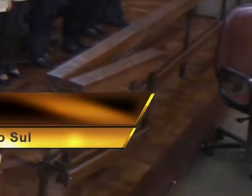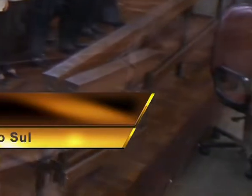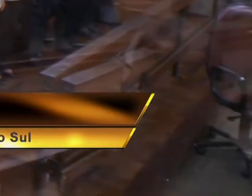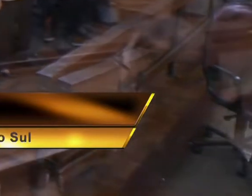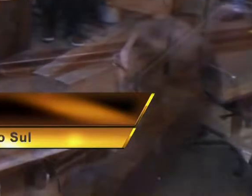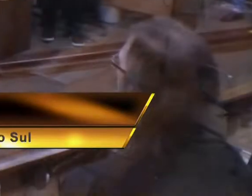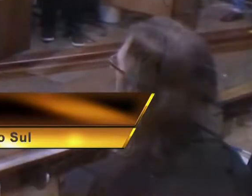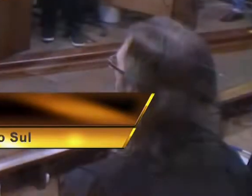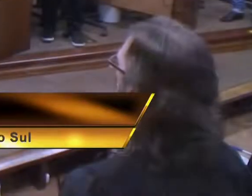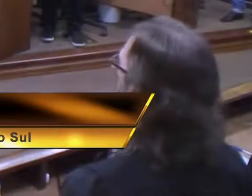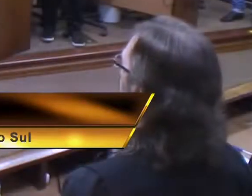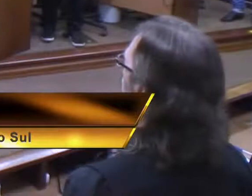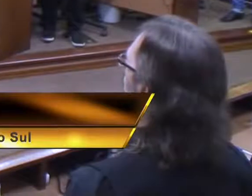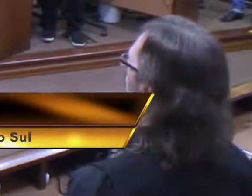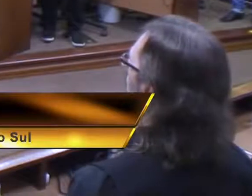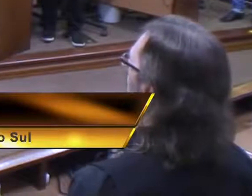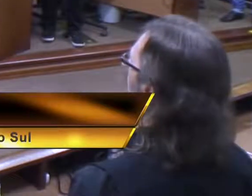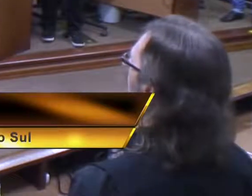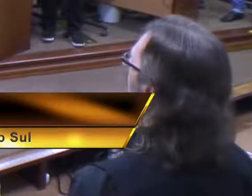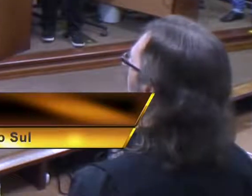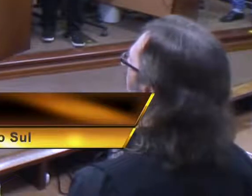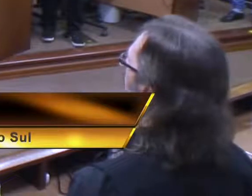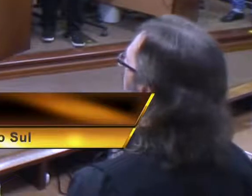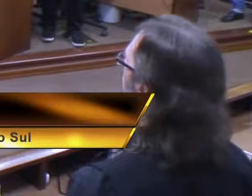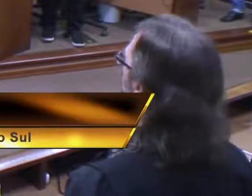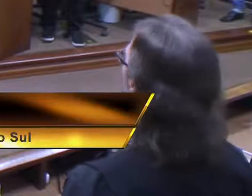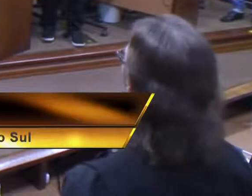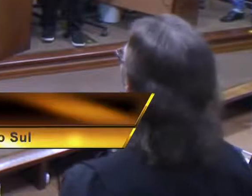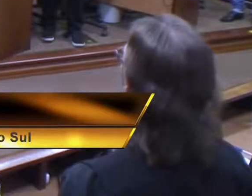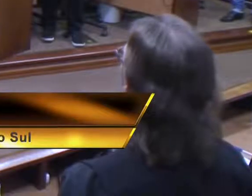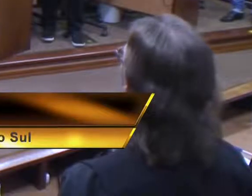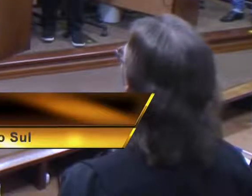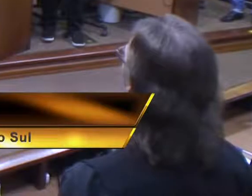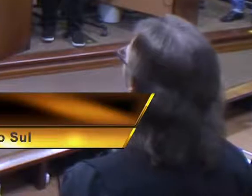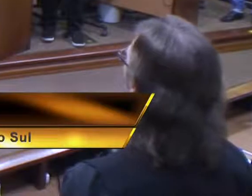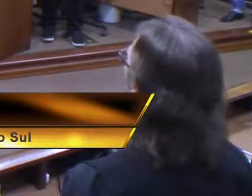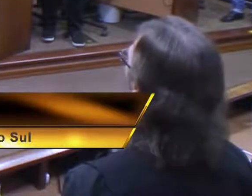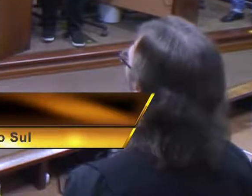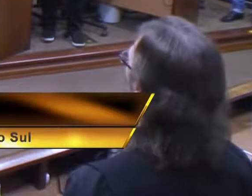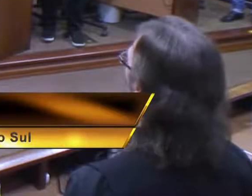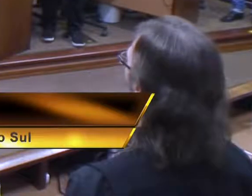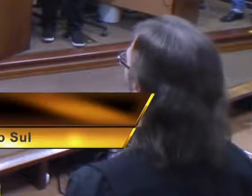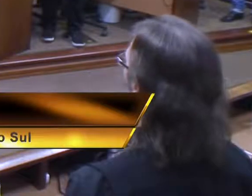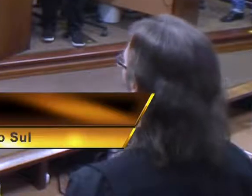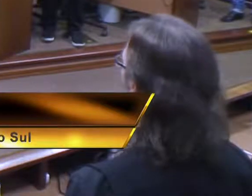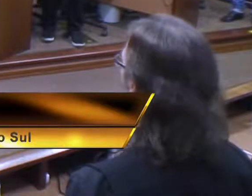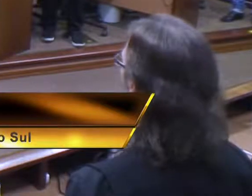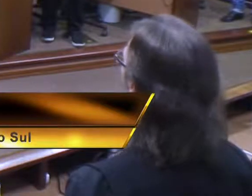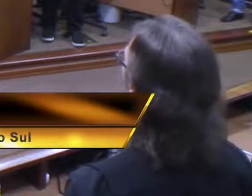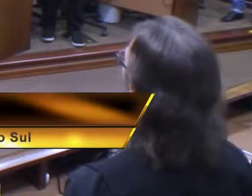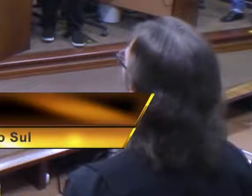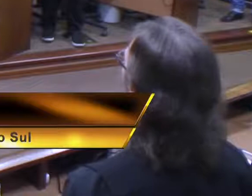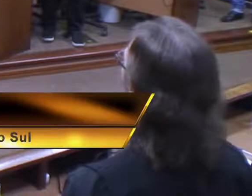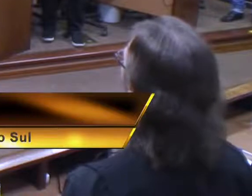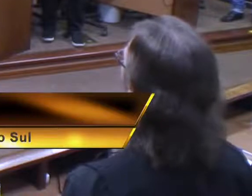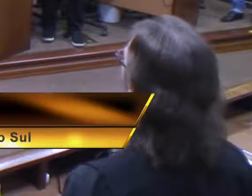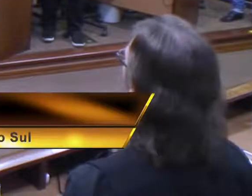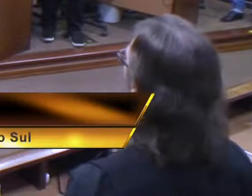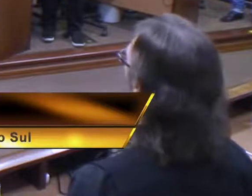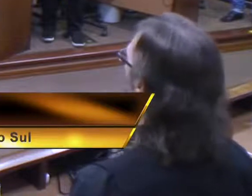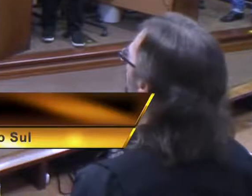Sim, que o formoso céu risonho e límpido, a imagem do cruzeiro